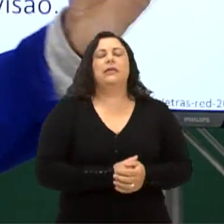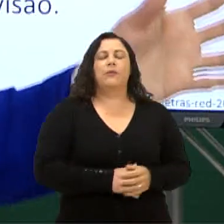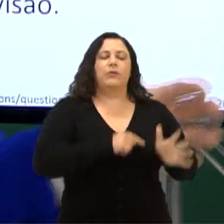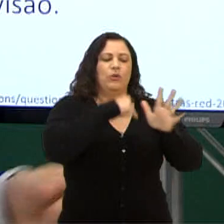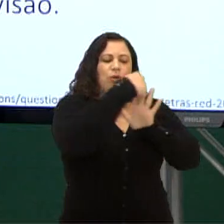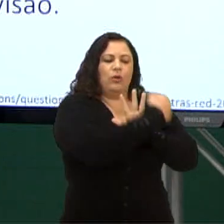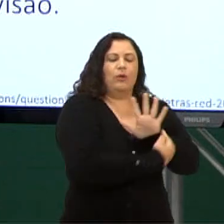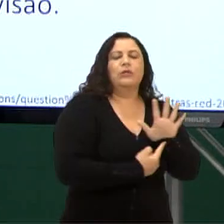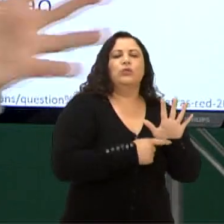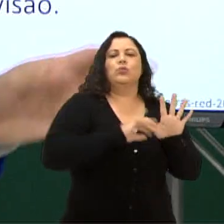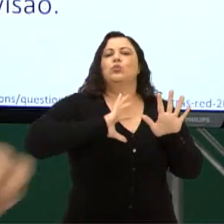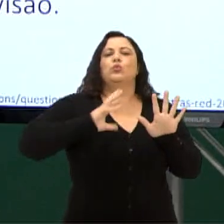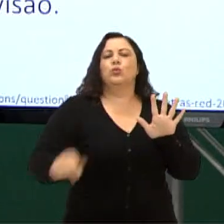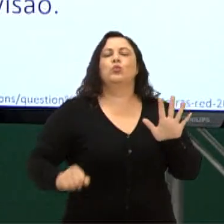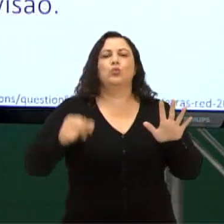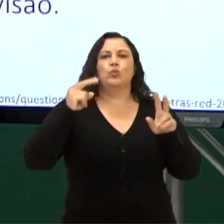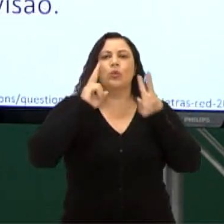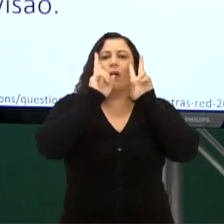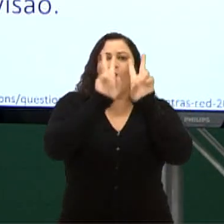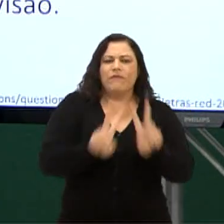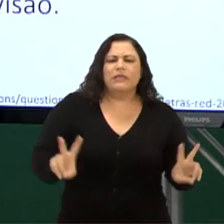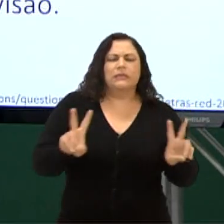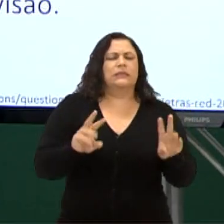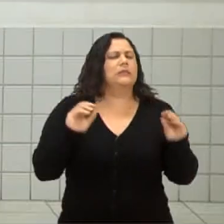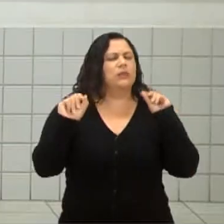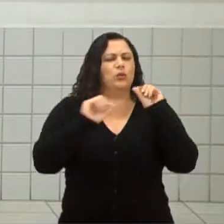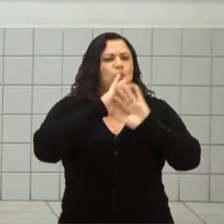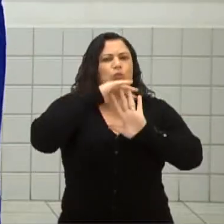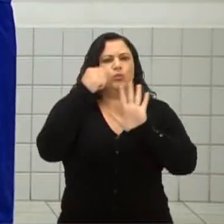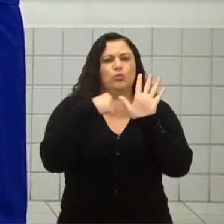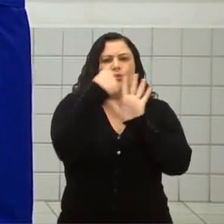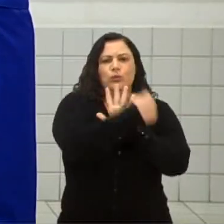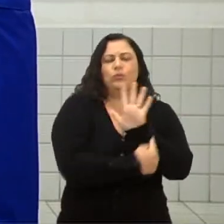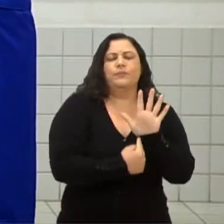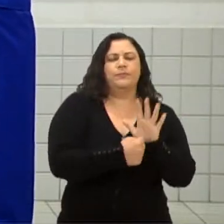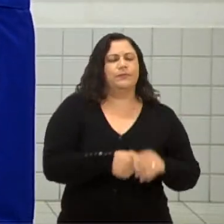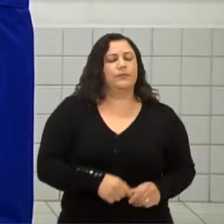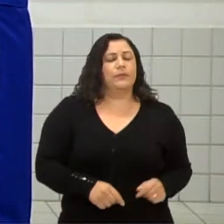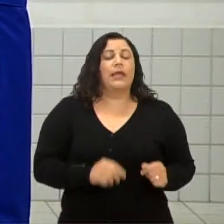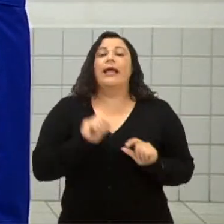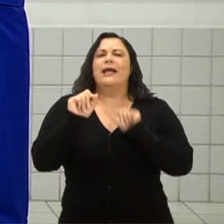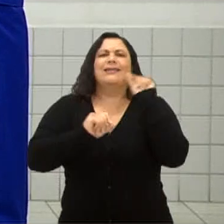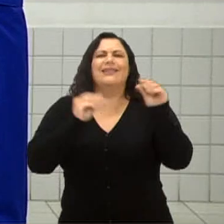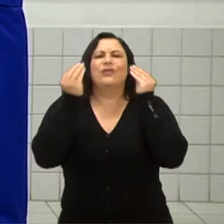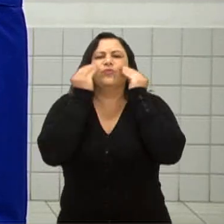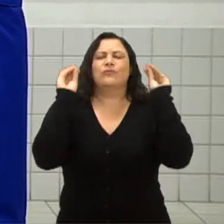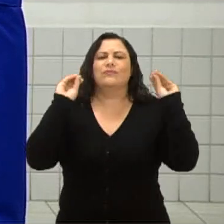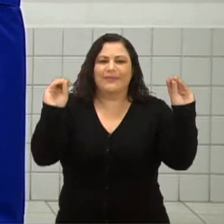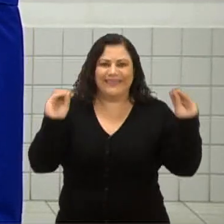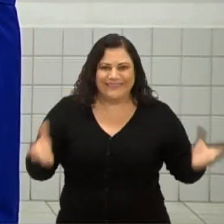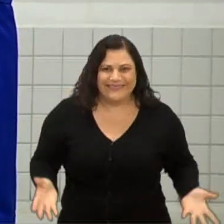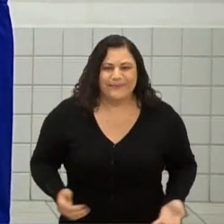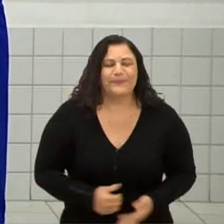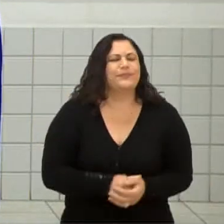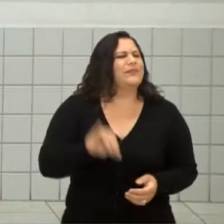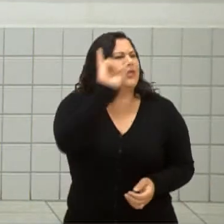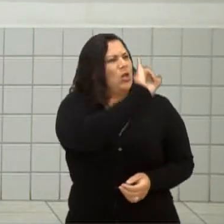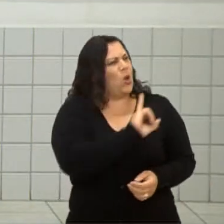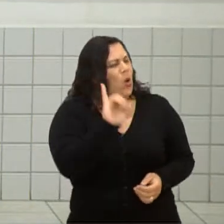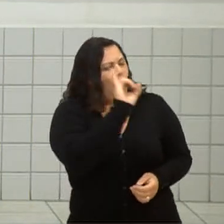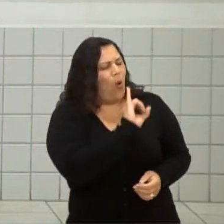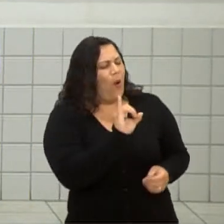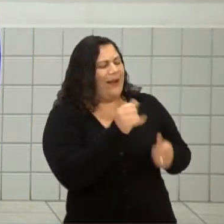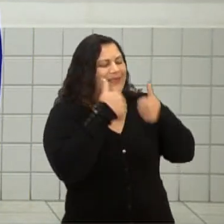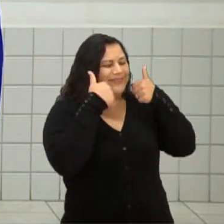da gustação. Tem um abraço, tem beijo aí, Fran, no nosso aplicativo? Tem até pergunta interessante aqui de volta. Oi, professor, é a Alicia do Colégio Padre Chagas